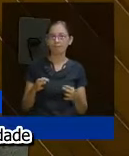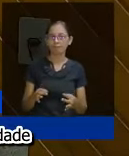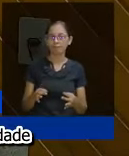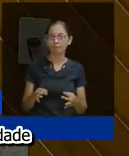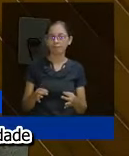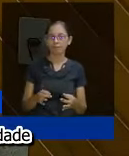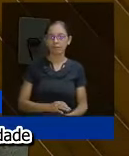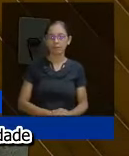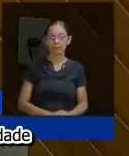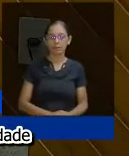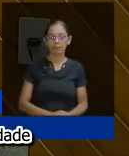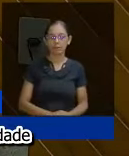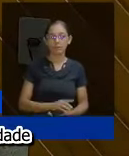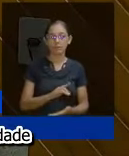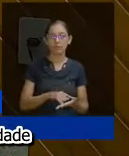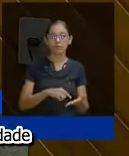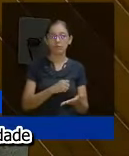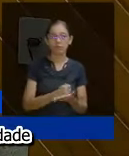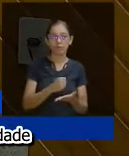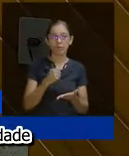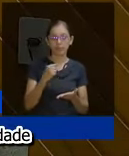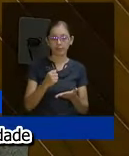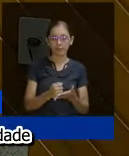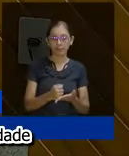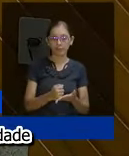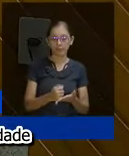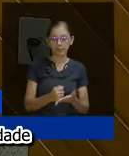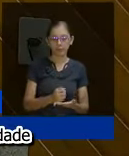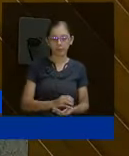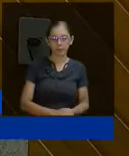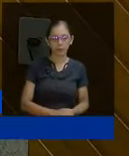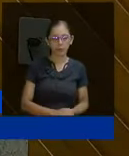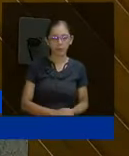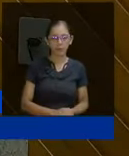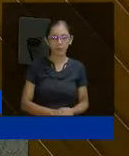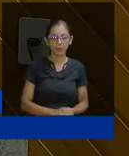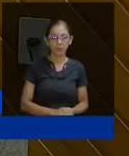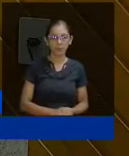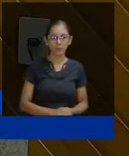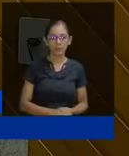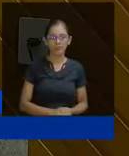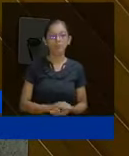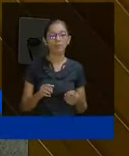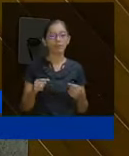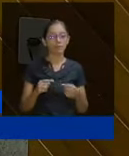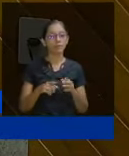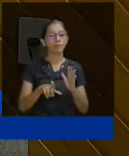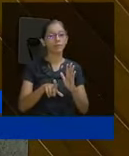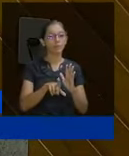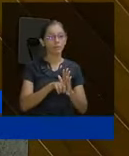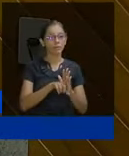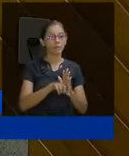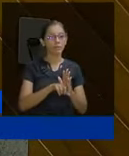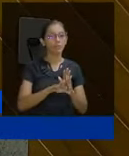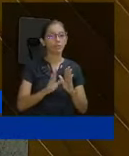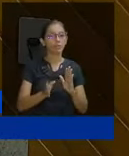sob pena de não enquadramento desta inelegibilidade prevista na